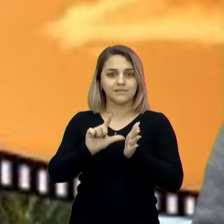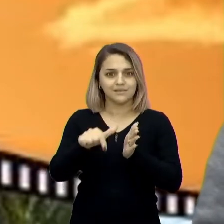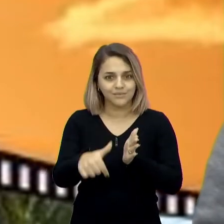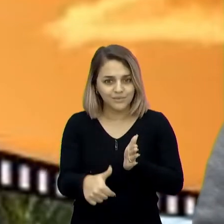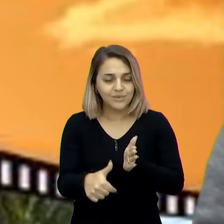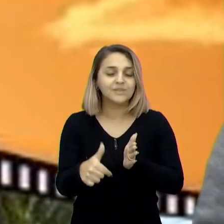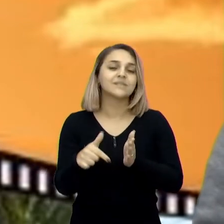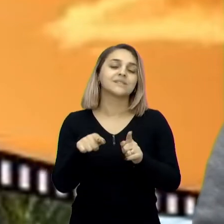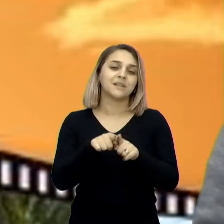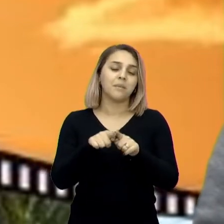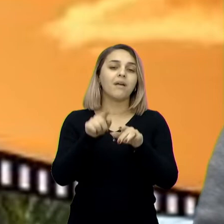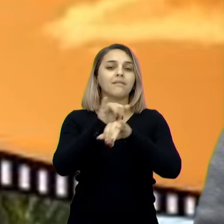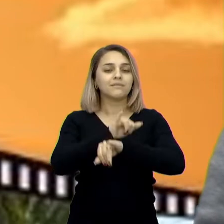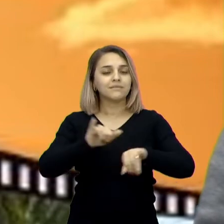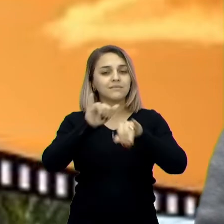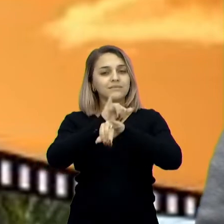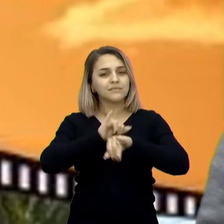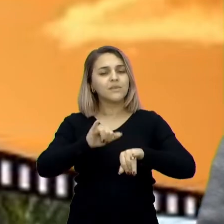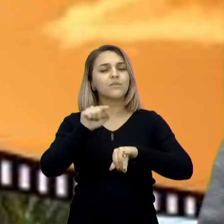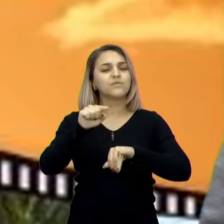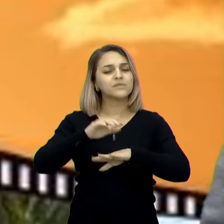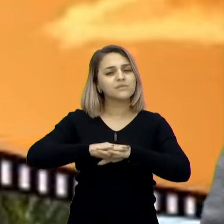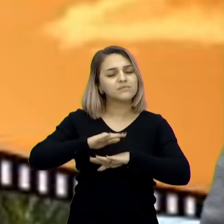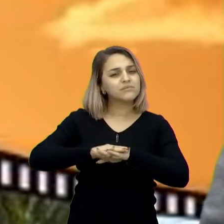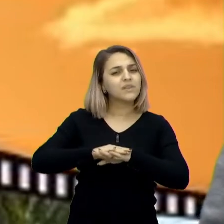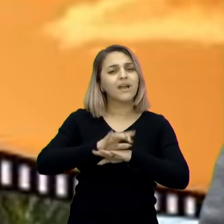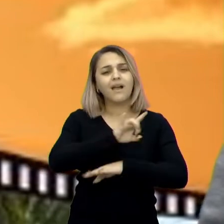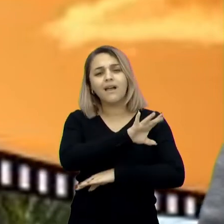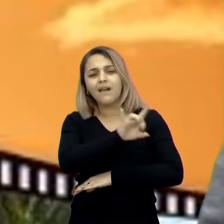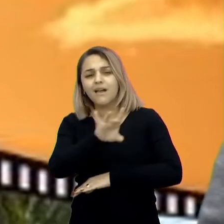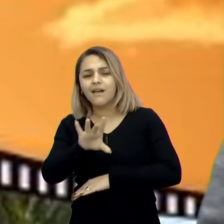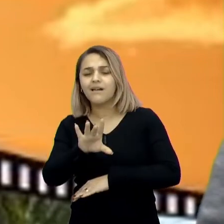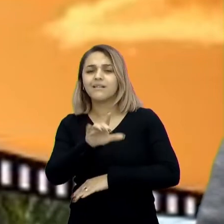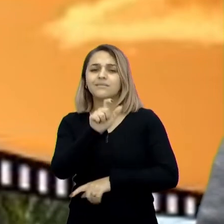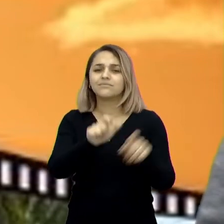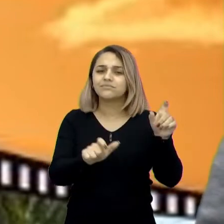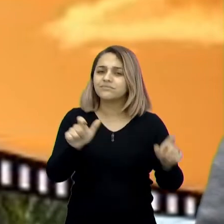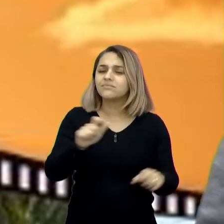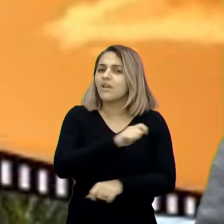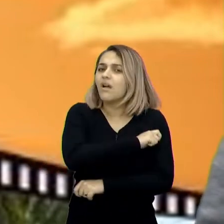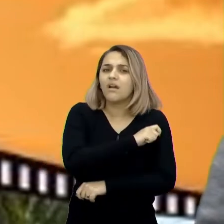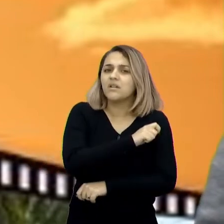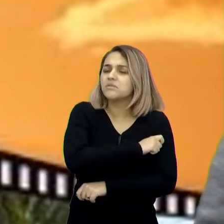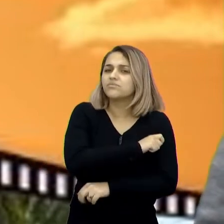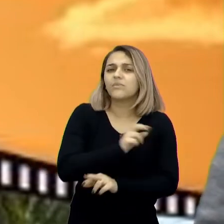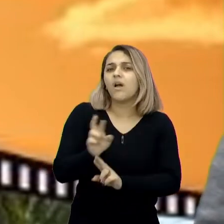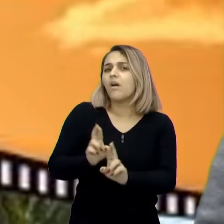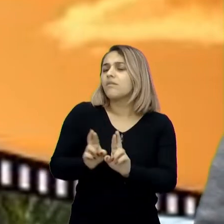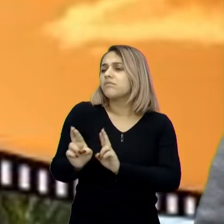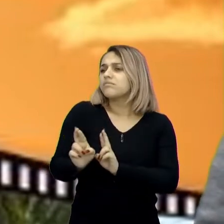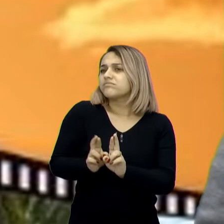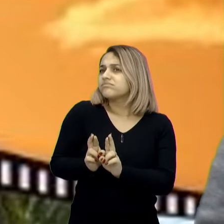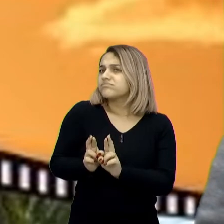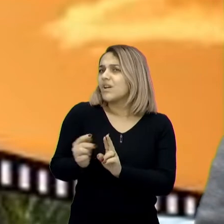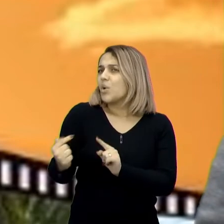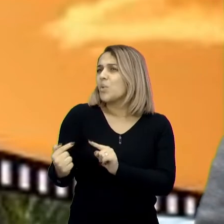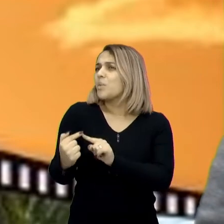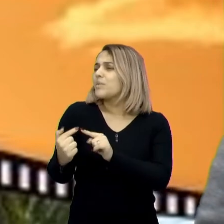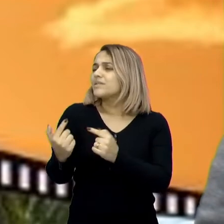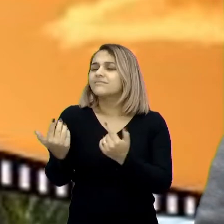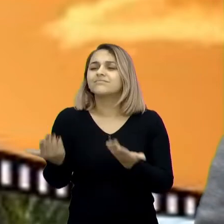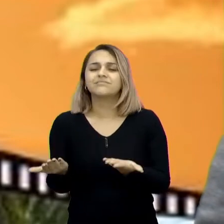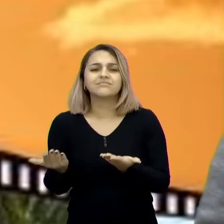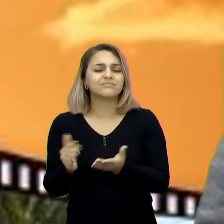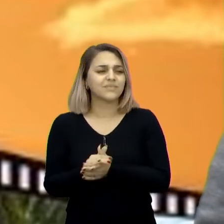para a gente começar a colocar, alocar cada estudante, cada um de vocês, onde que eu me relaciono? Será que eu sou bom na escrita? Será que eu sou